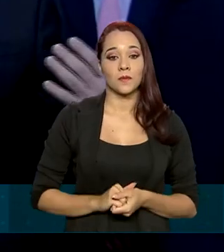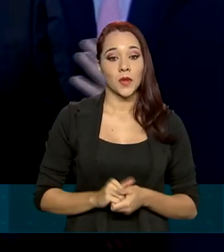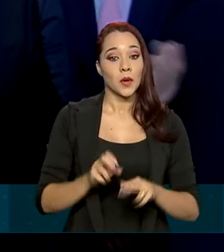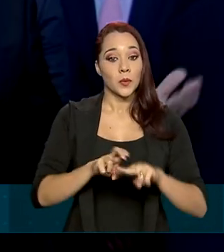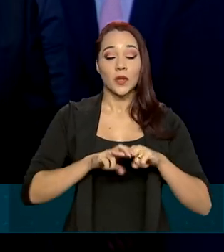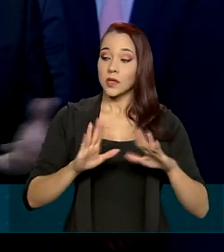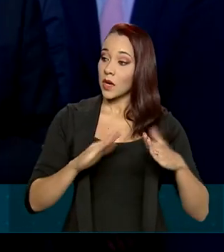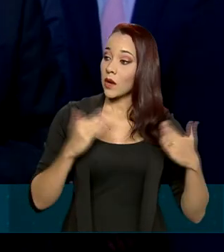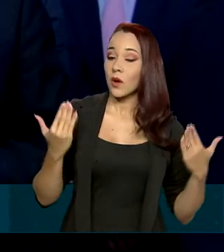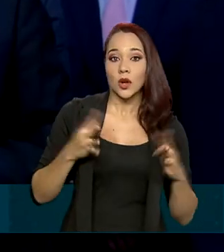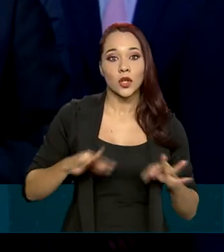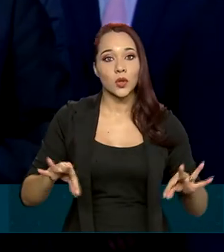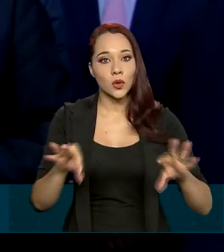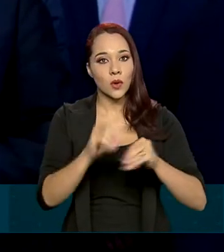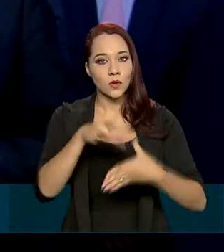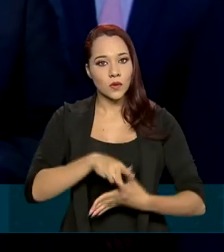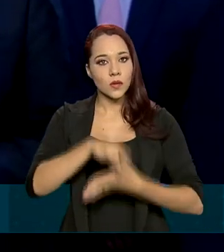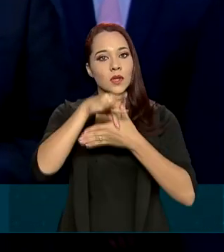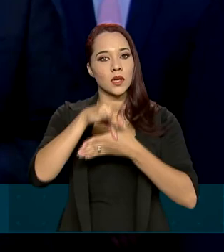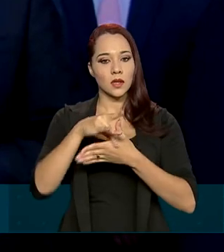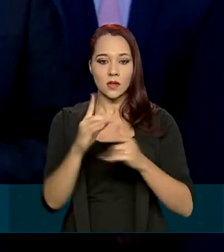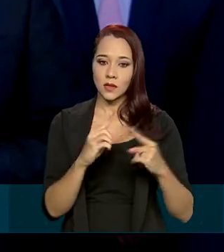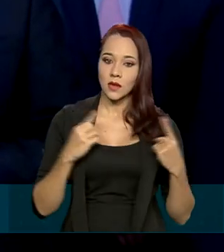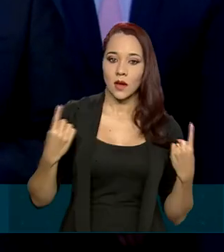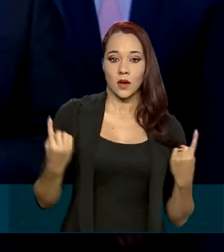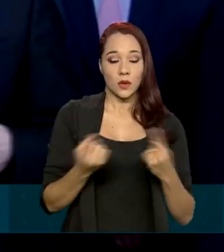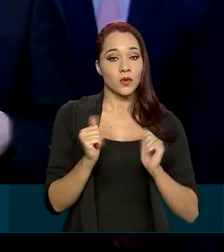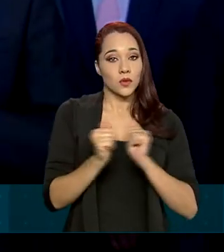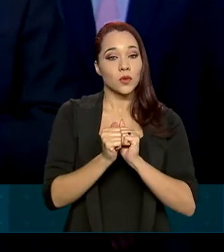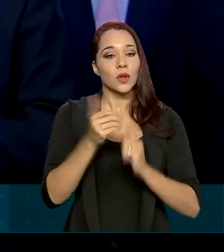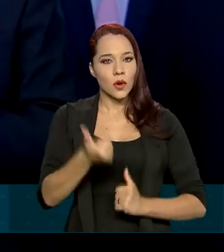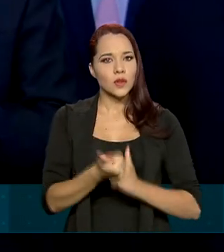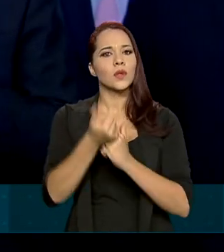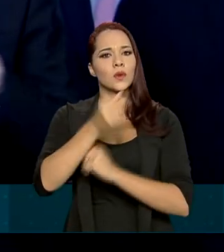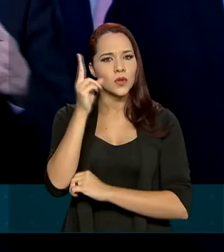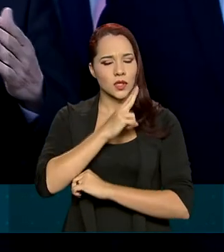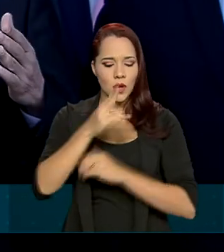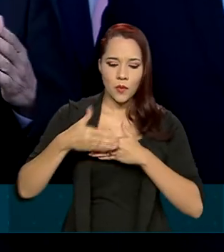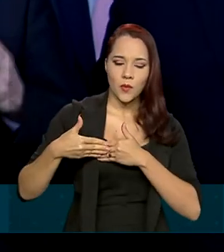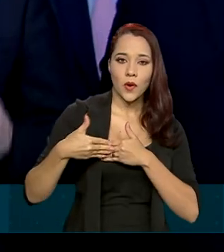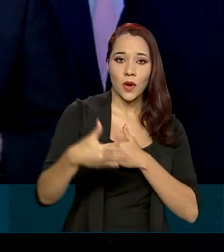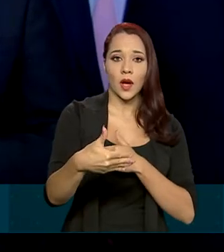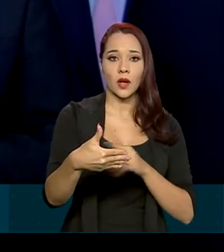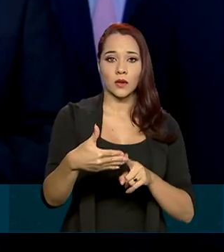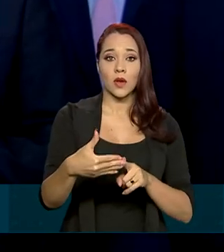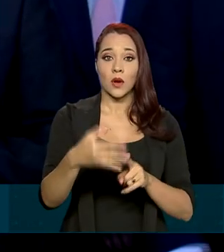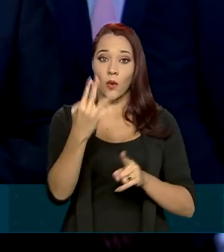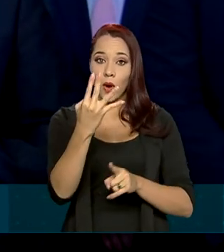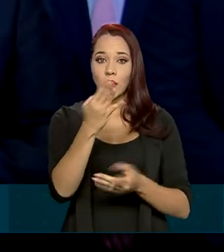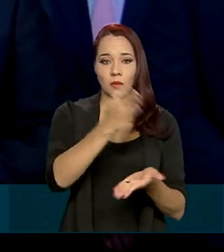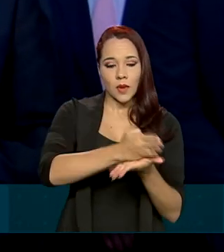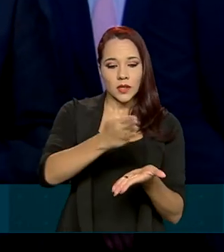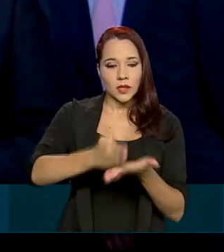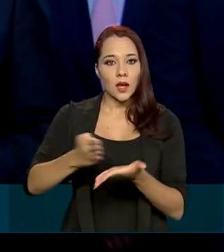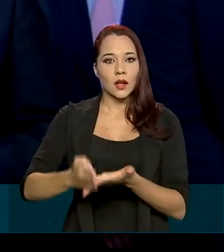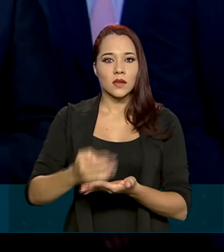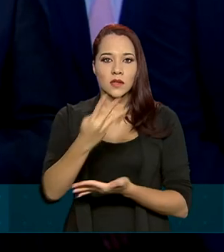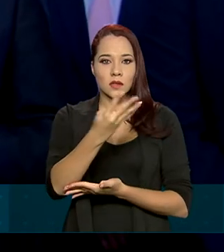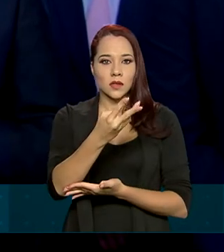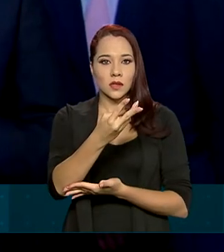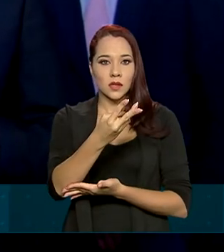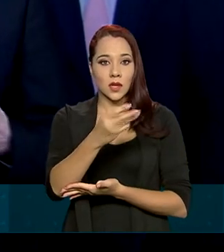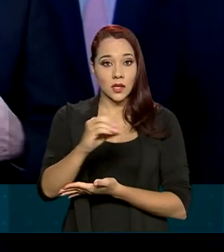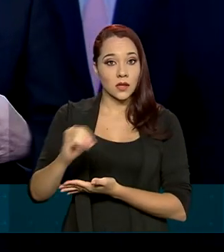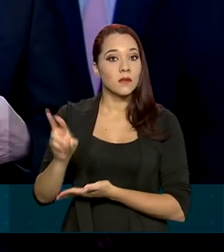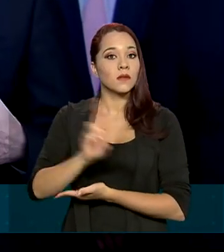à conclusão com todos os senhores líderes da base de que o auxílio emergencial será prorrogado em 4 parcelas de R$ 300